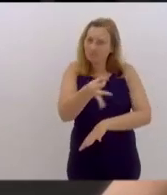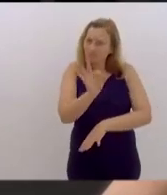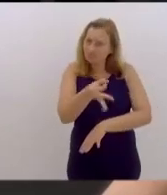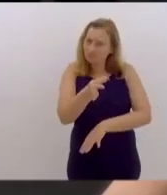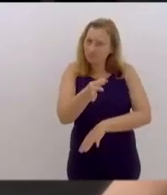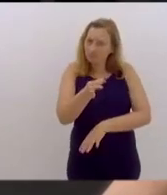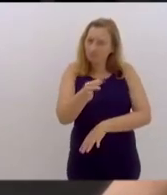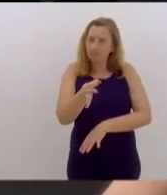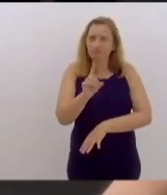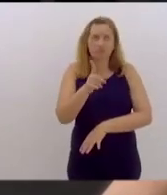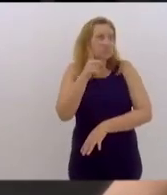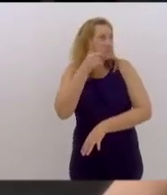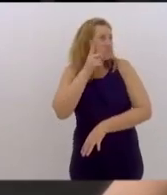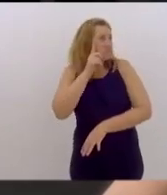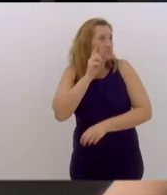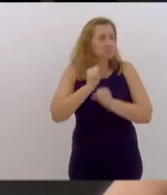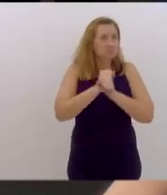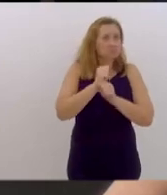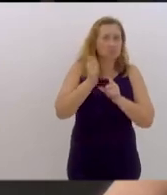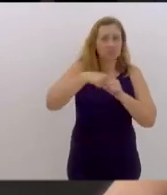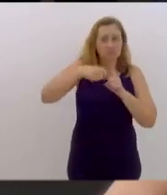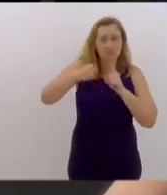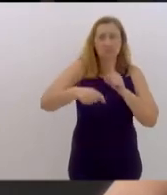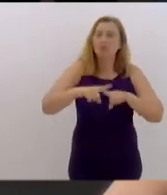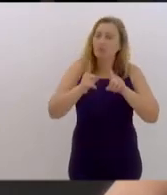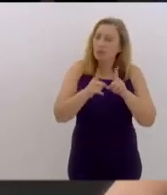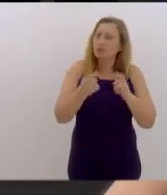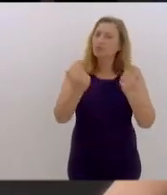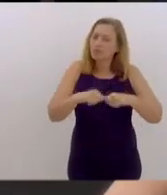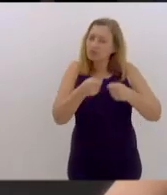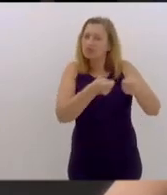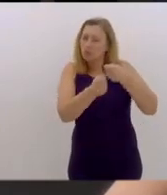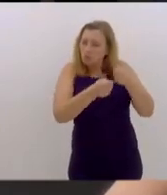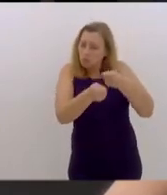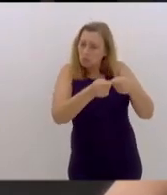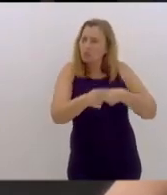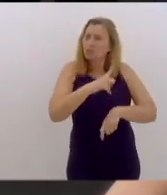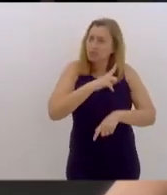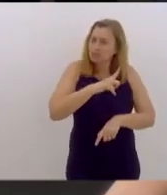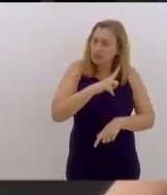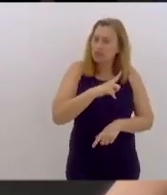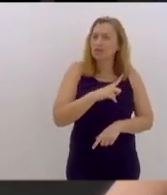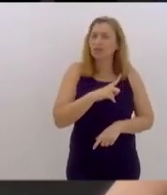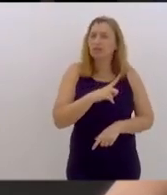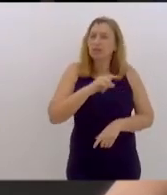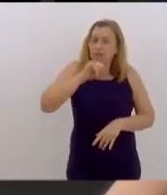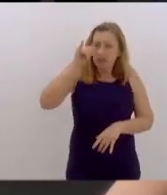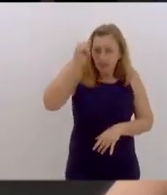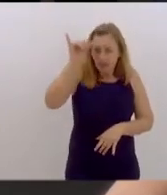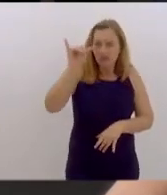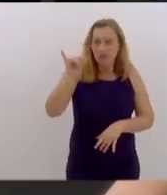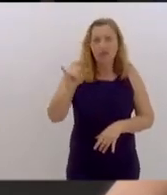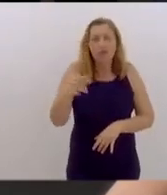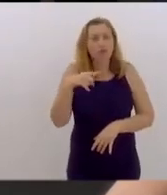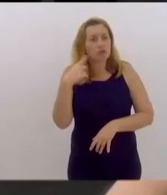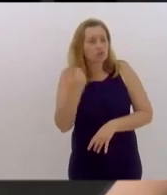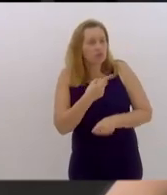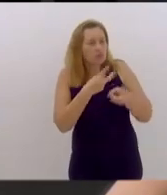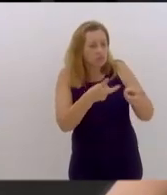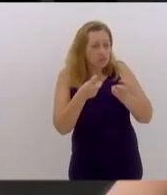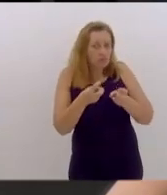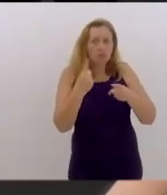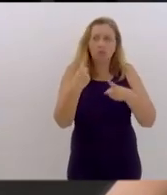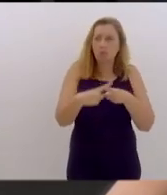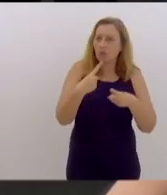não todo dia nem todo mês mas em algum momento tem um certo controle disso para evitar o que a gente veio ficou